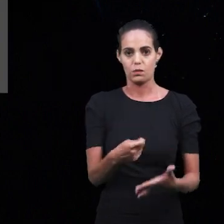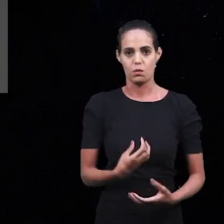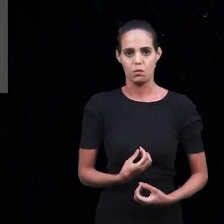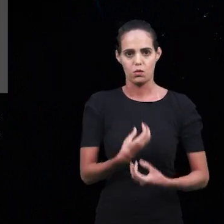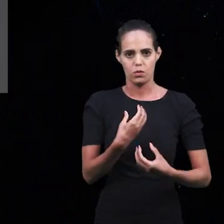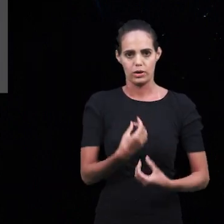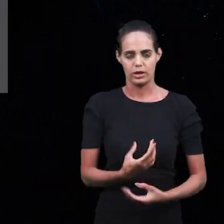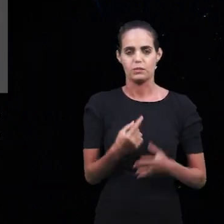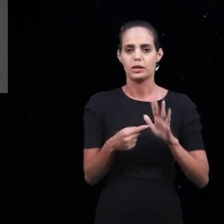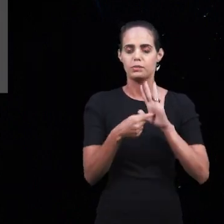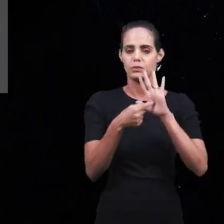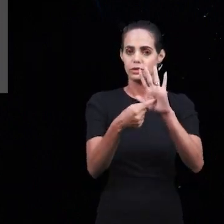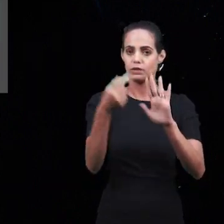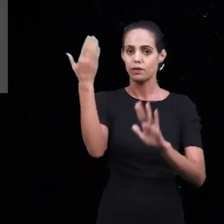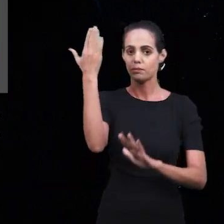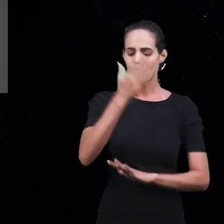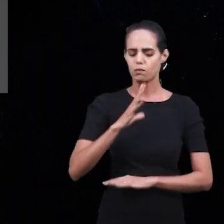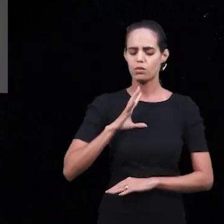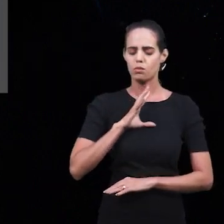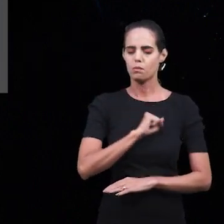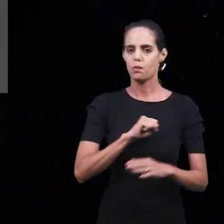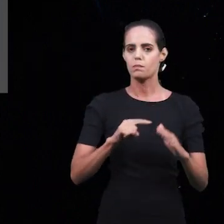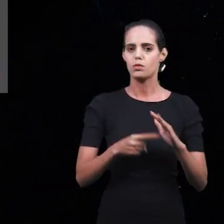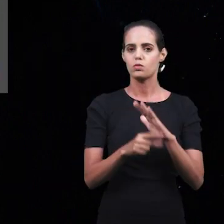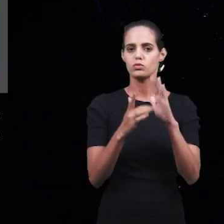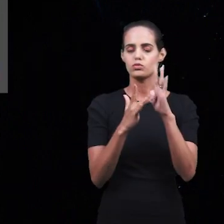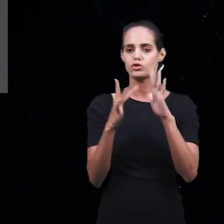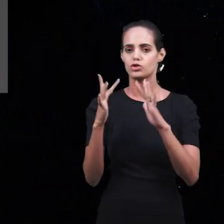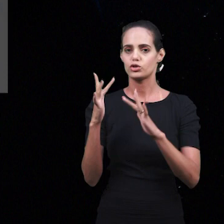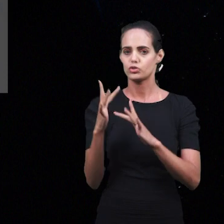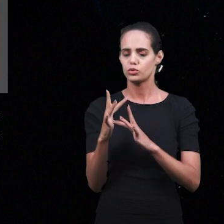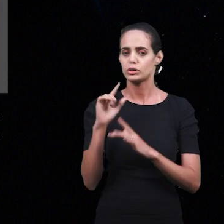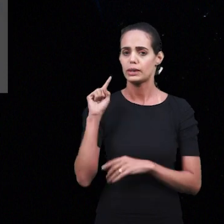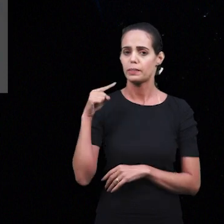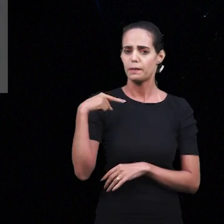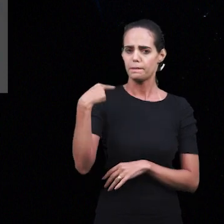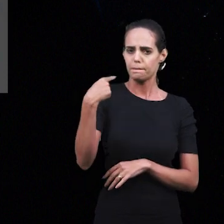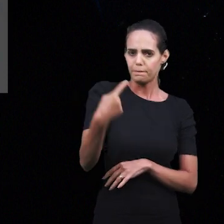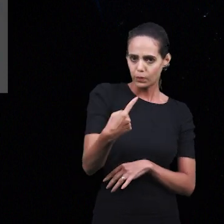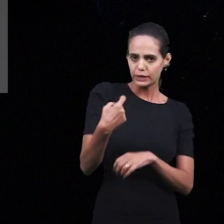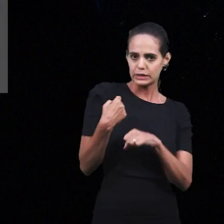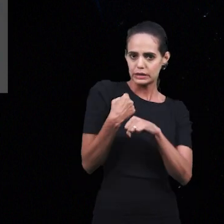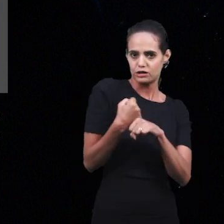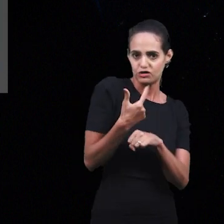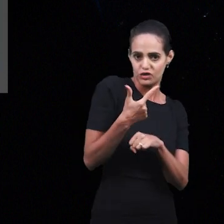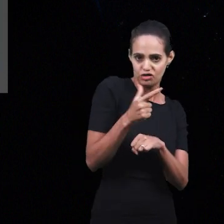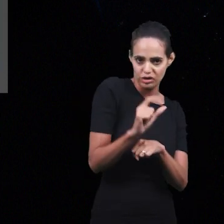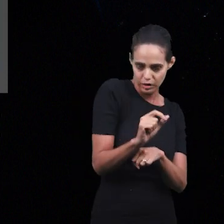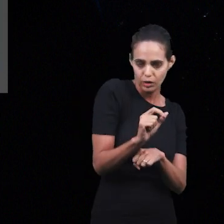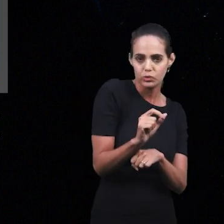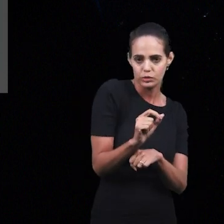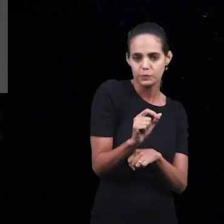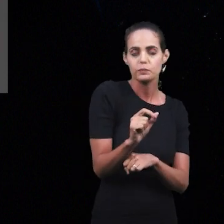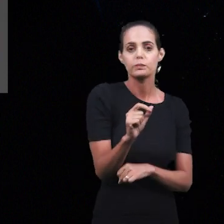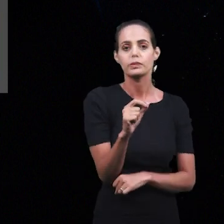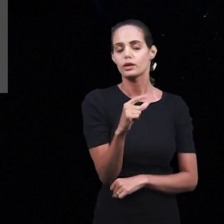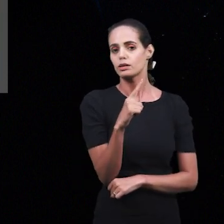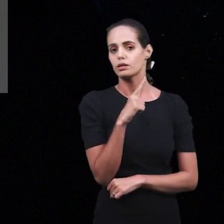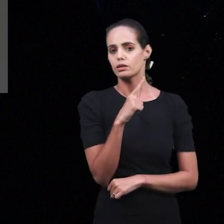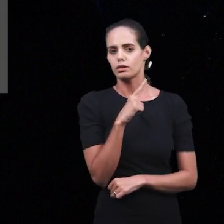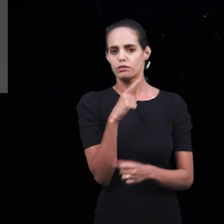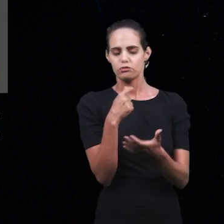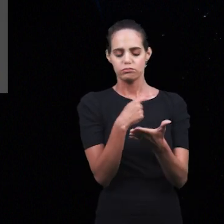a infinitude do amor de Jesus. Quase 2 décadas depois, a letra de Samuel ganhou uma bela